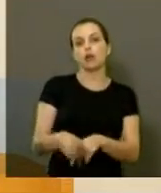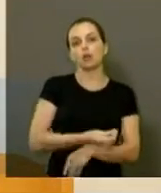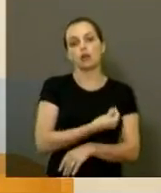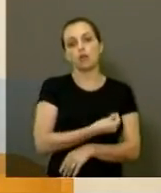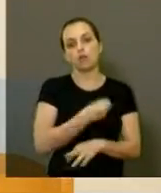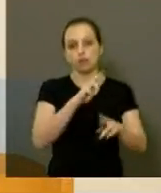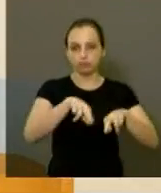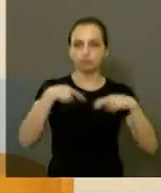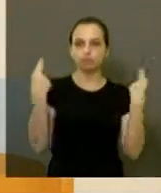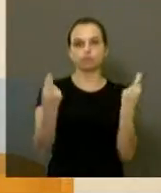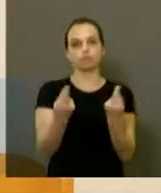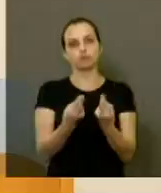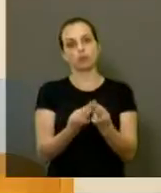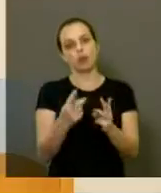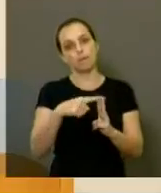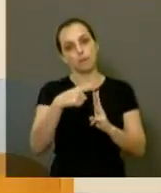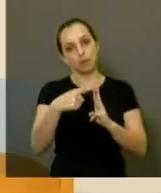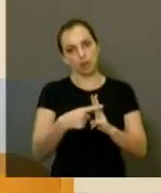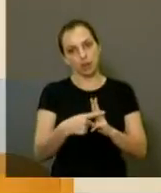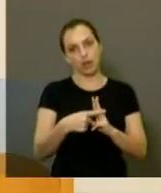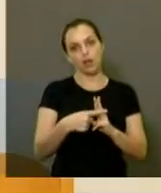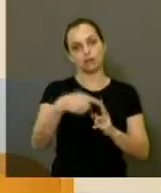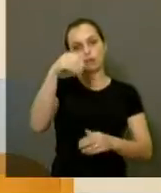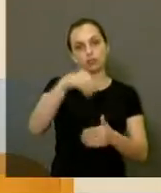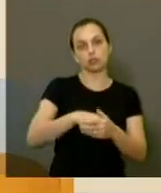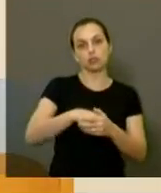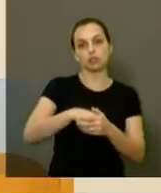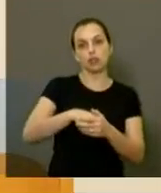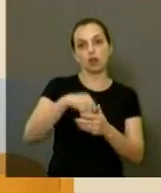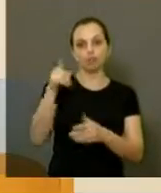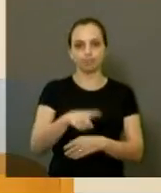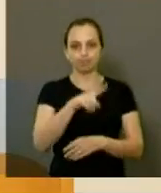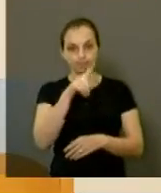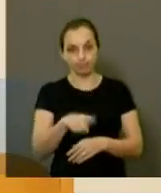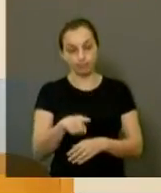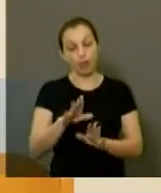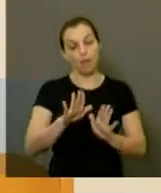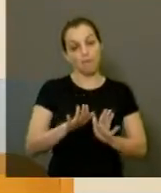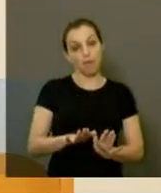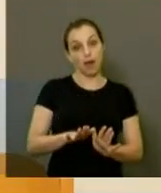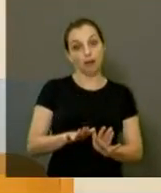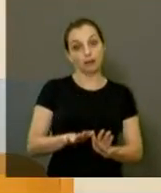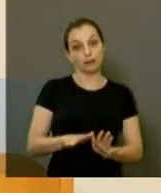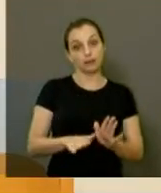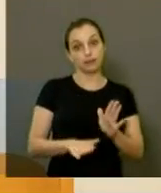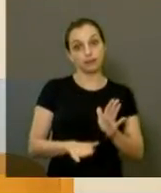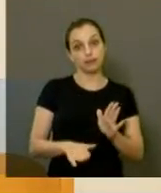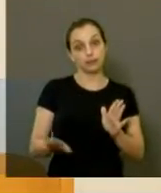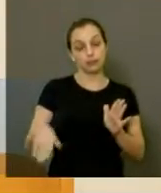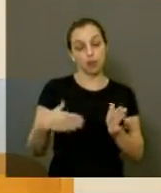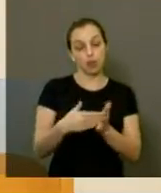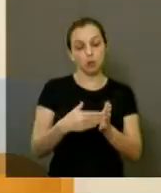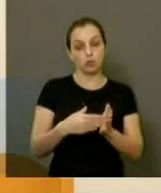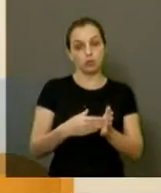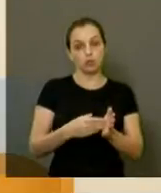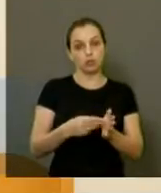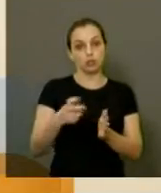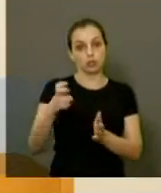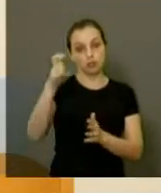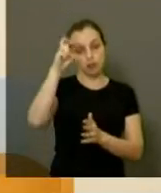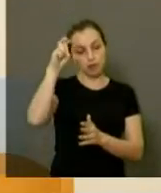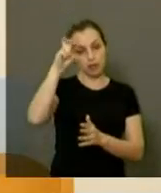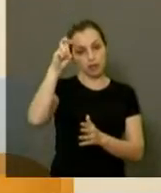compareceu à sessão, por 3 vezes a votação foi adiada. Infelizmente, na última quinta-feira, os vereadores